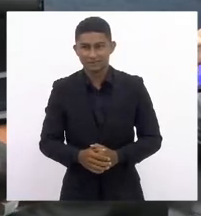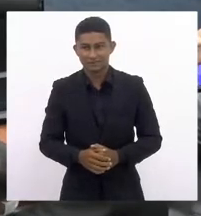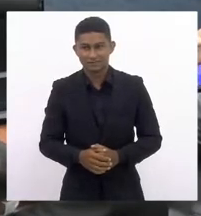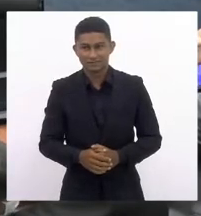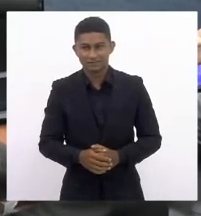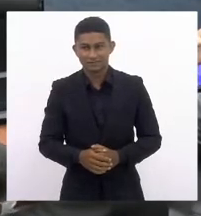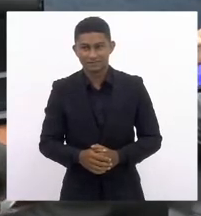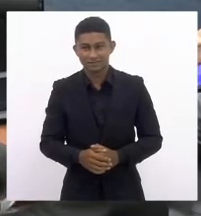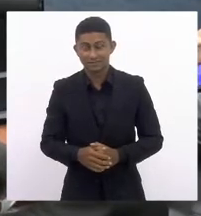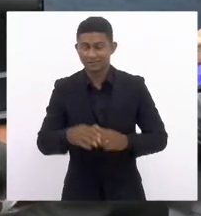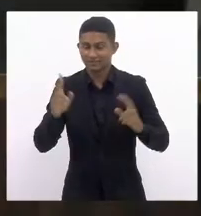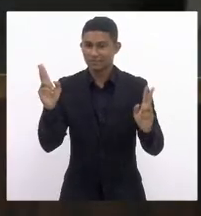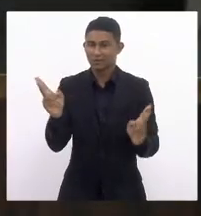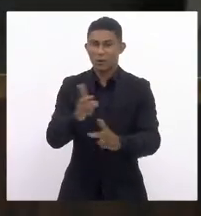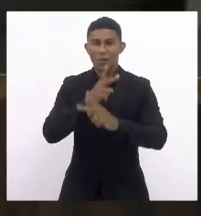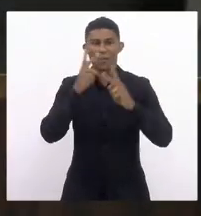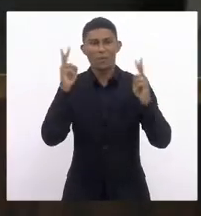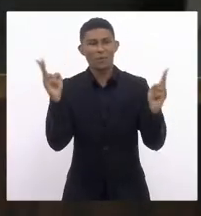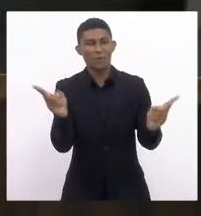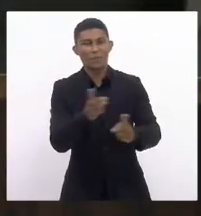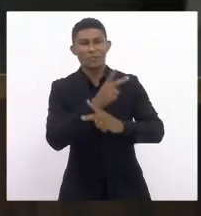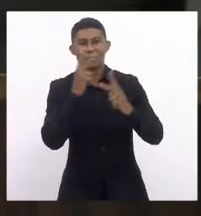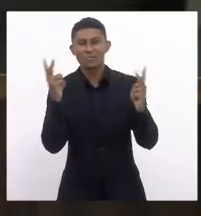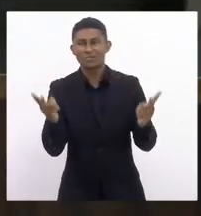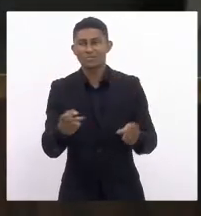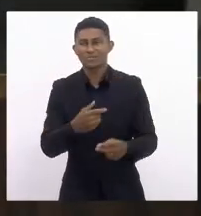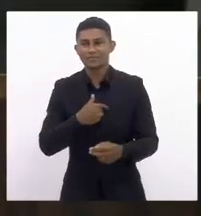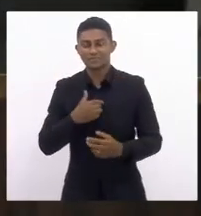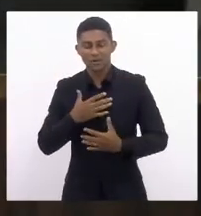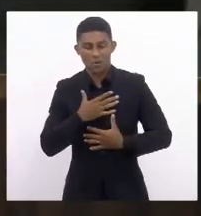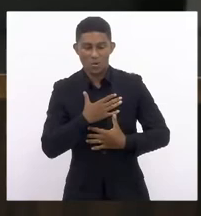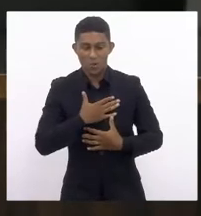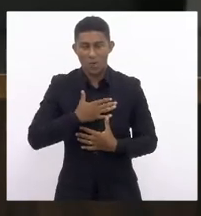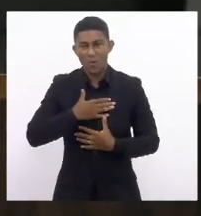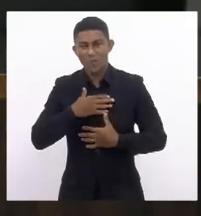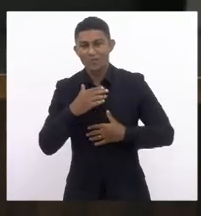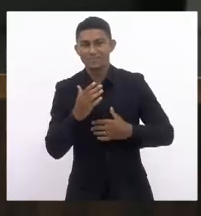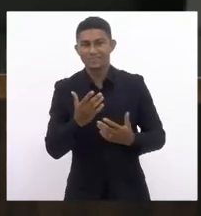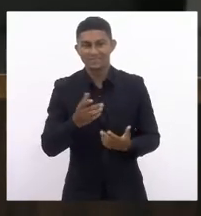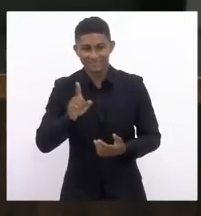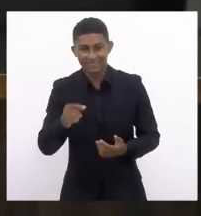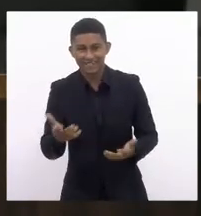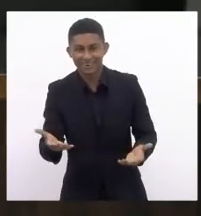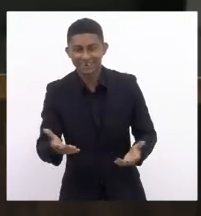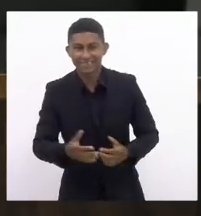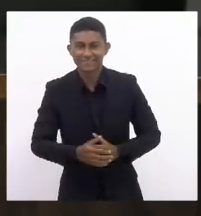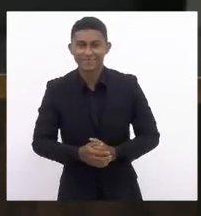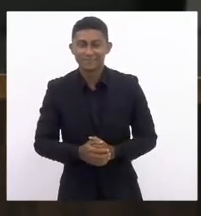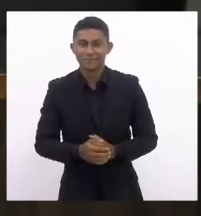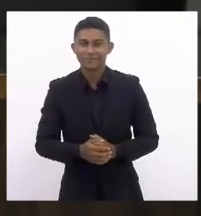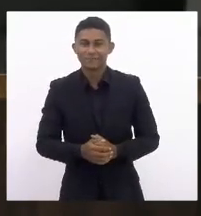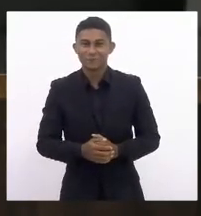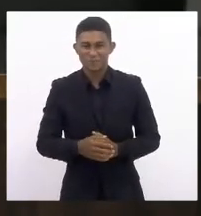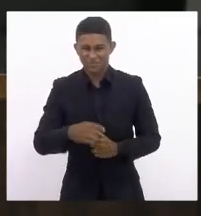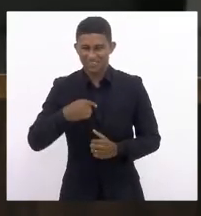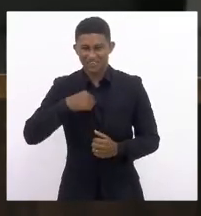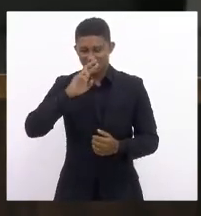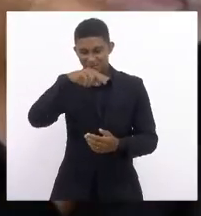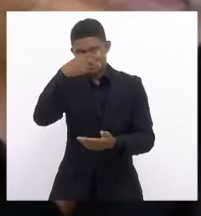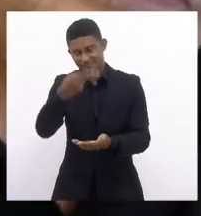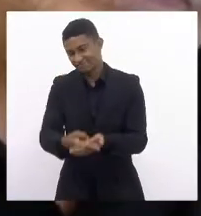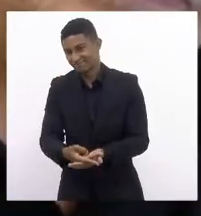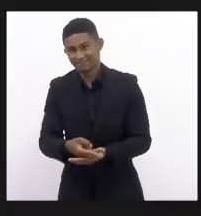voto. O vento sopra e me balança pra lá e pra cá. Não é isso, Samuel? Mas eu não caio,